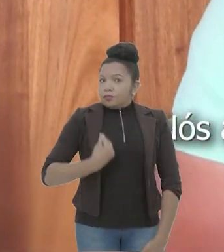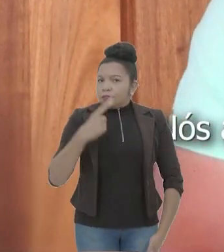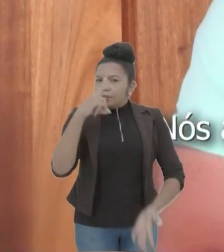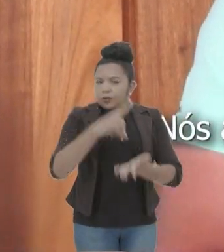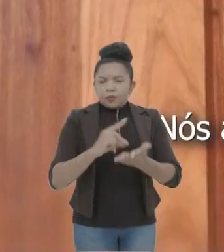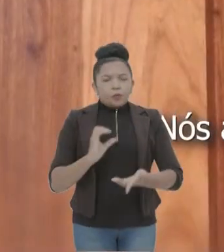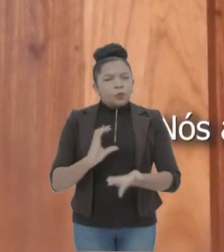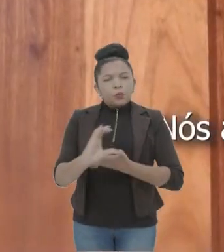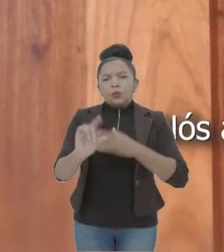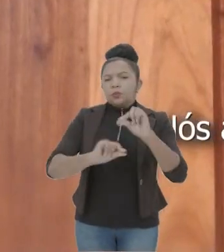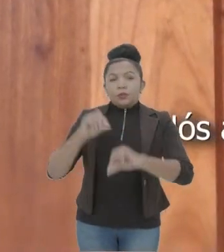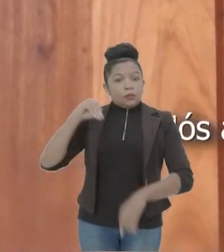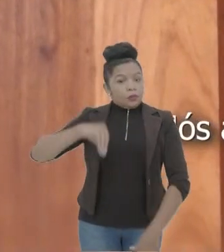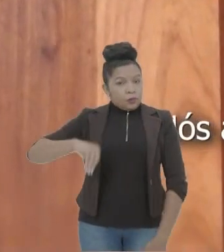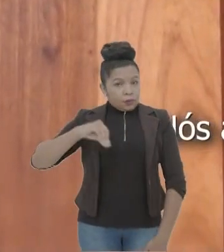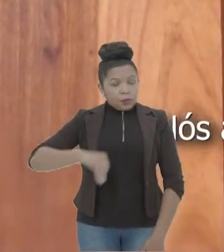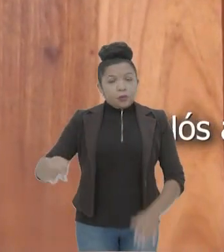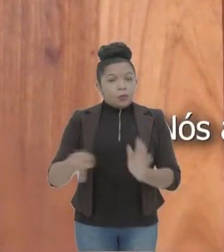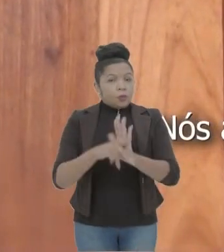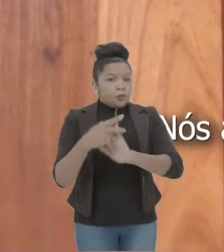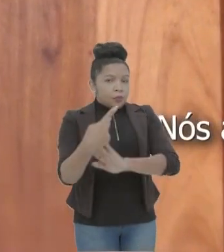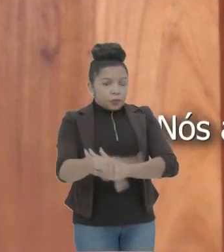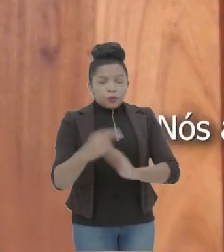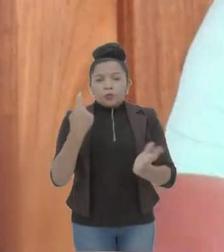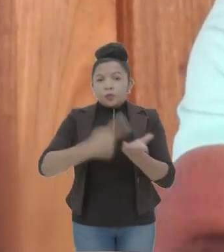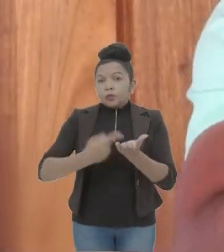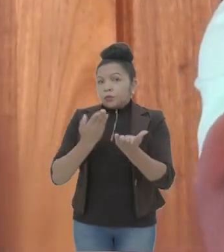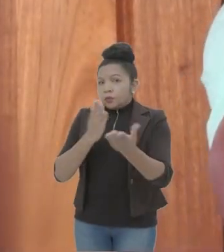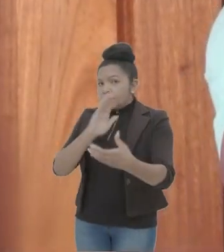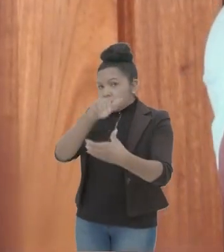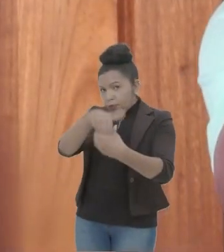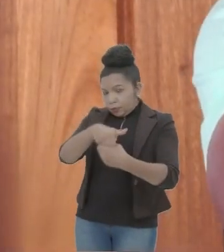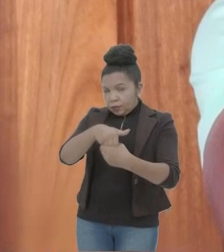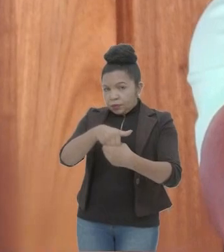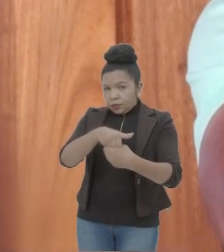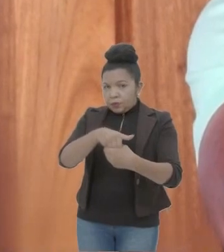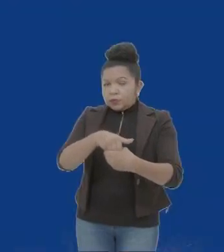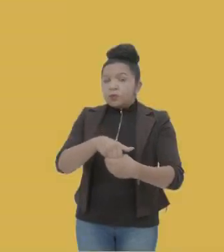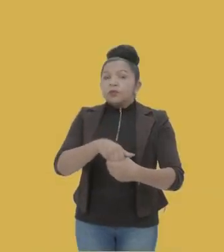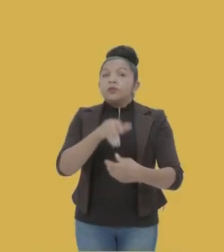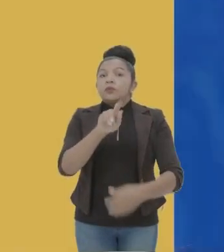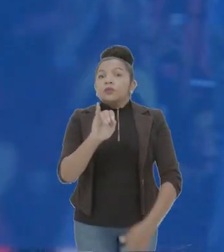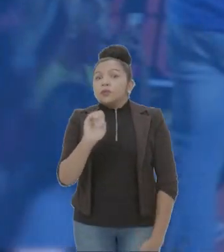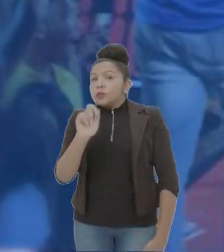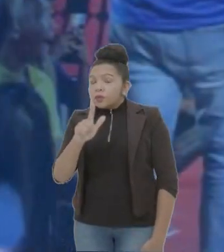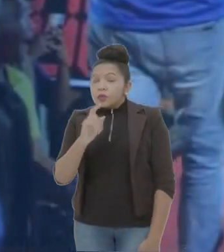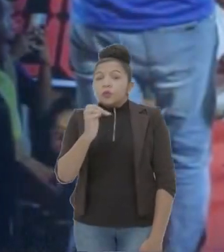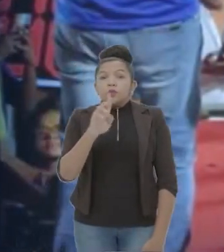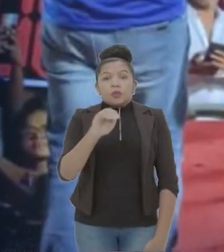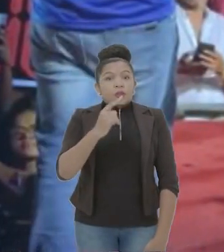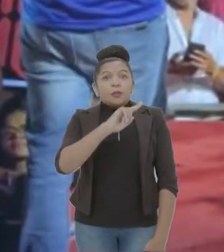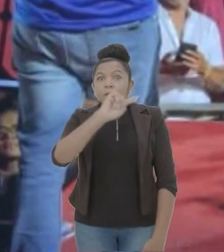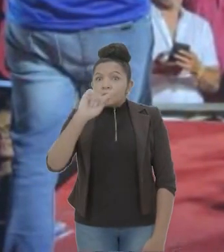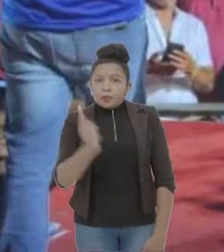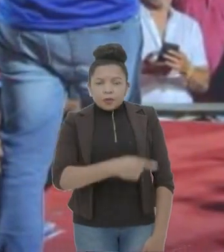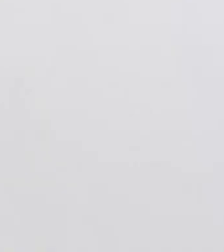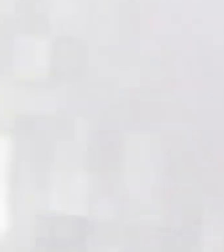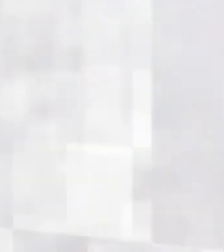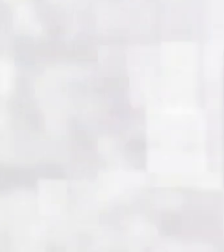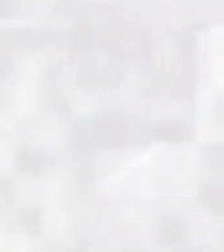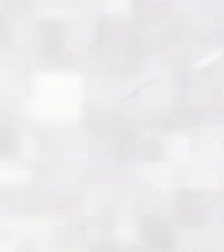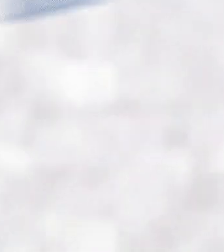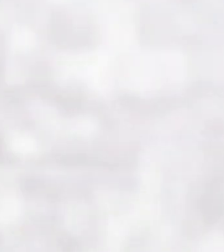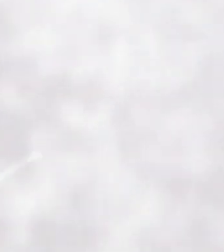tornar realidade o benefício de um salário mínimo para eles. Conto com o seu voto. Gil Cotrim é mil.